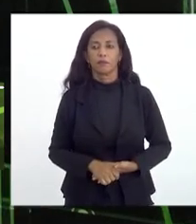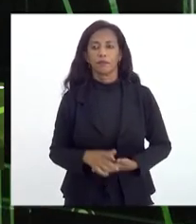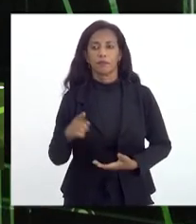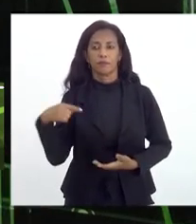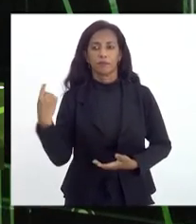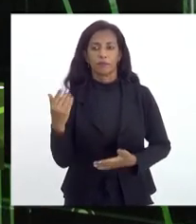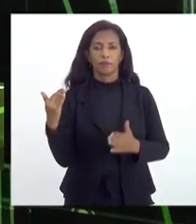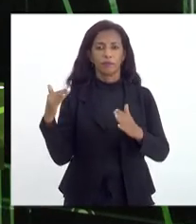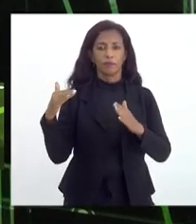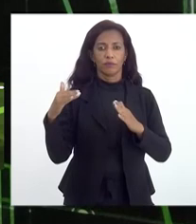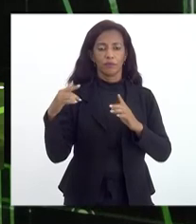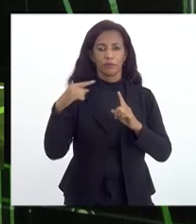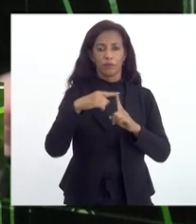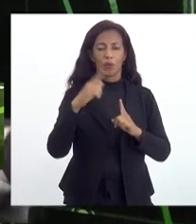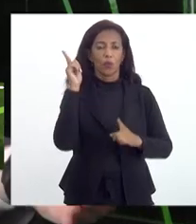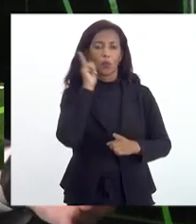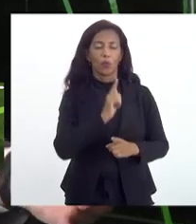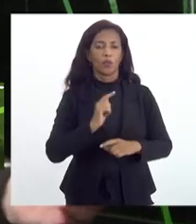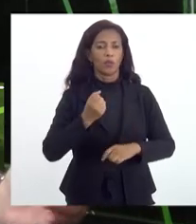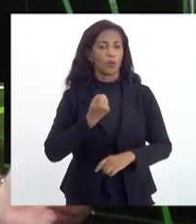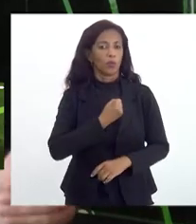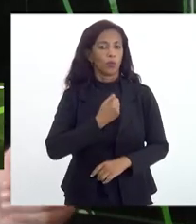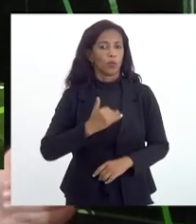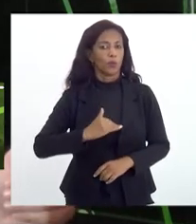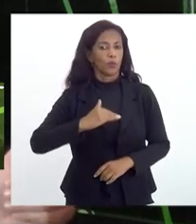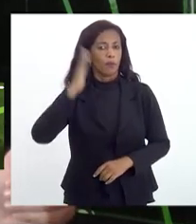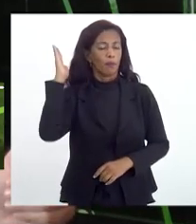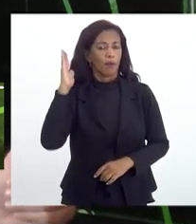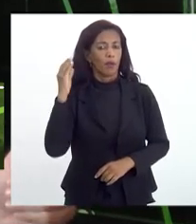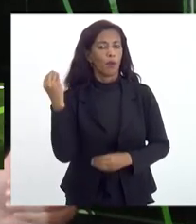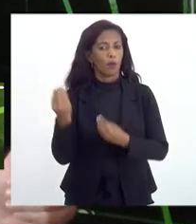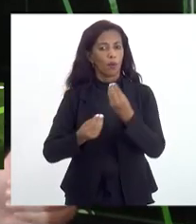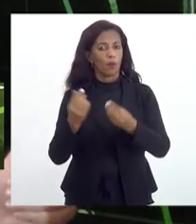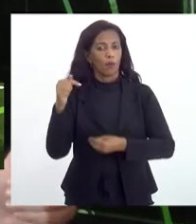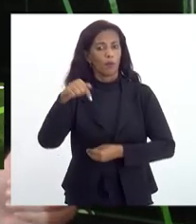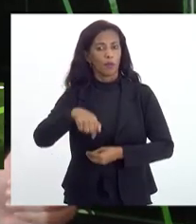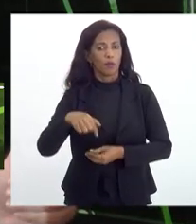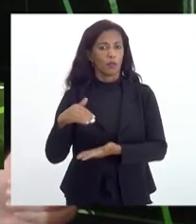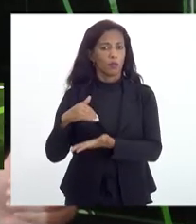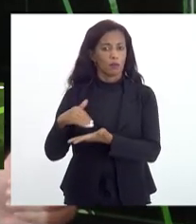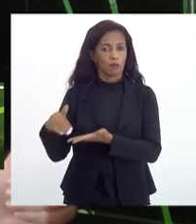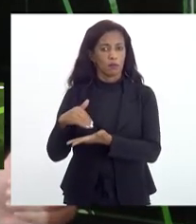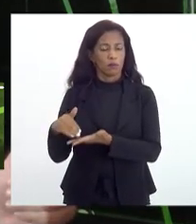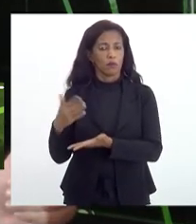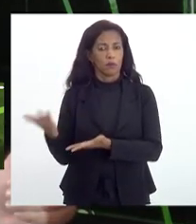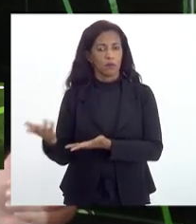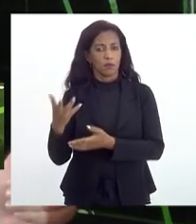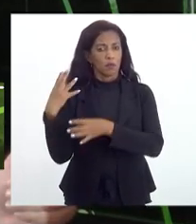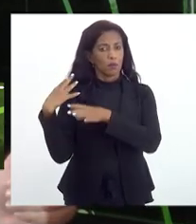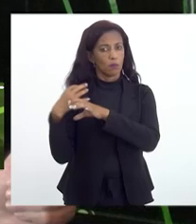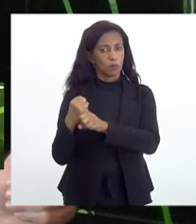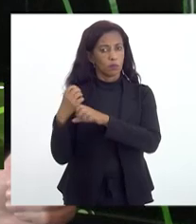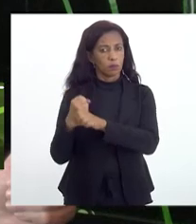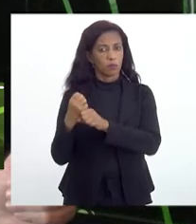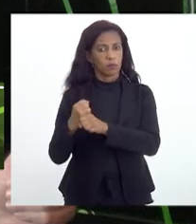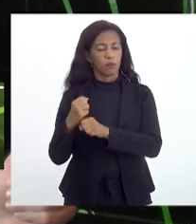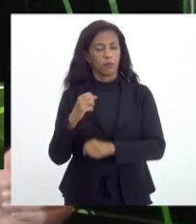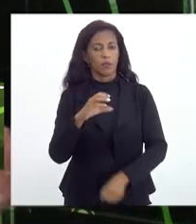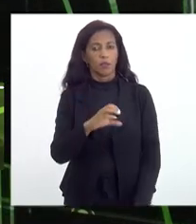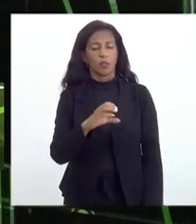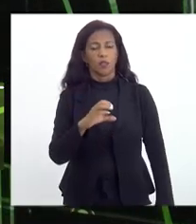gente atinge um número maior, conforme aqui colocou o secretário Zamit, pelos cálculos que foram feitos lá pela CEPLAG.